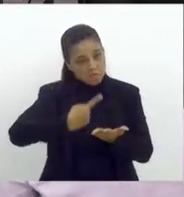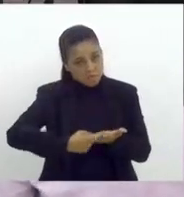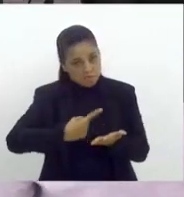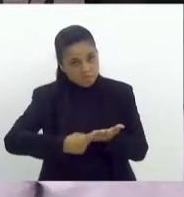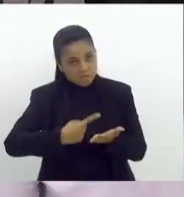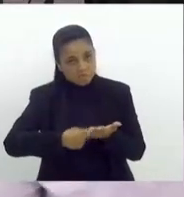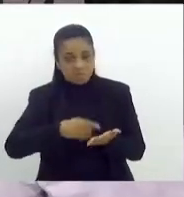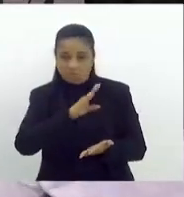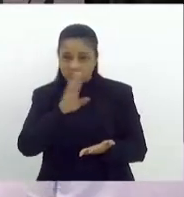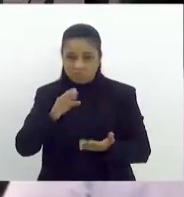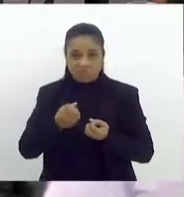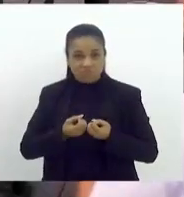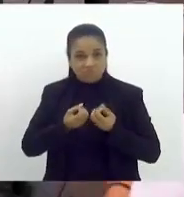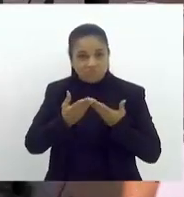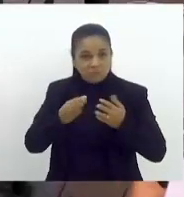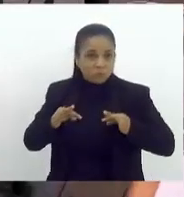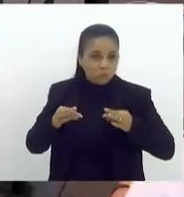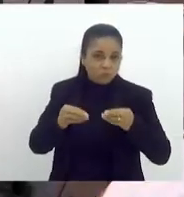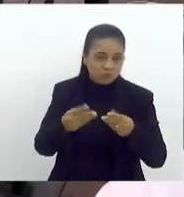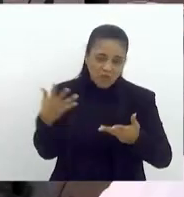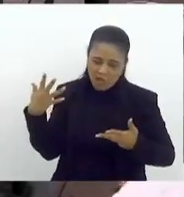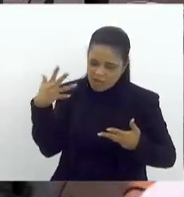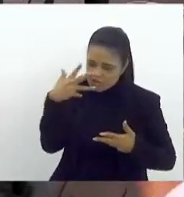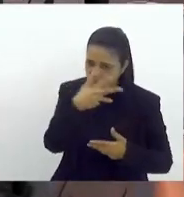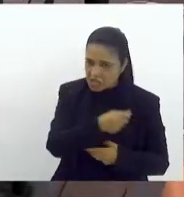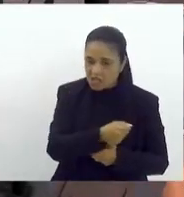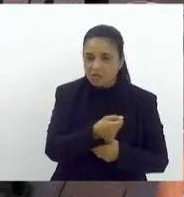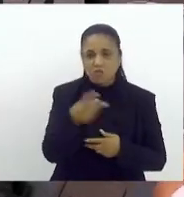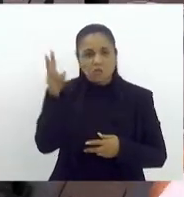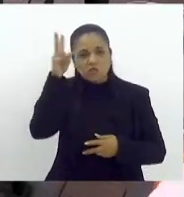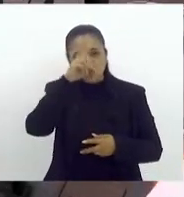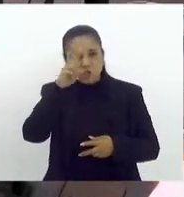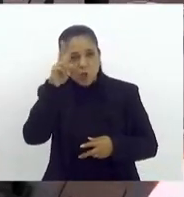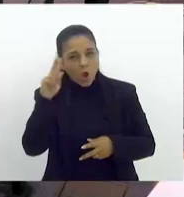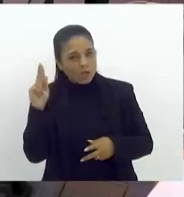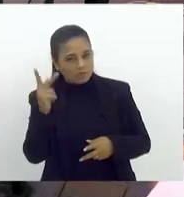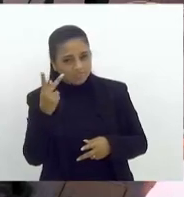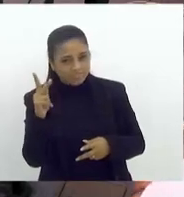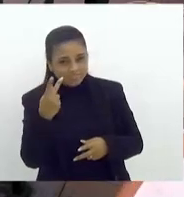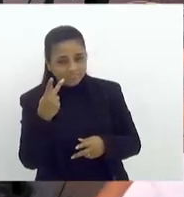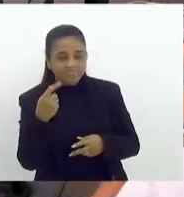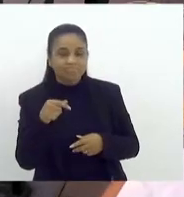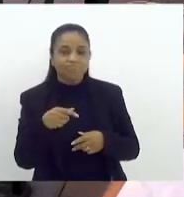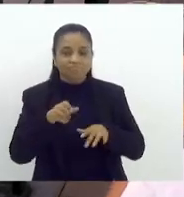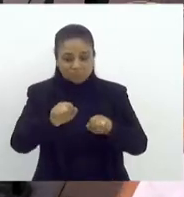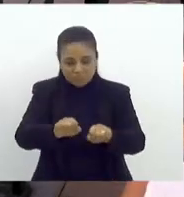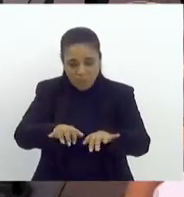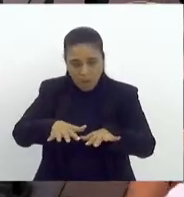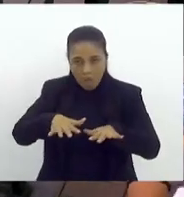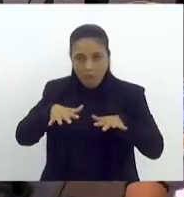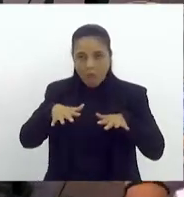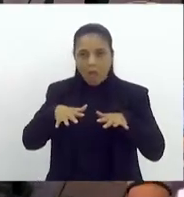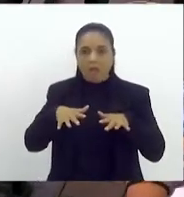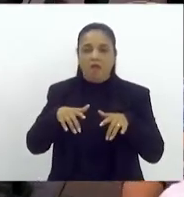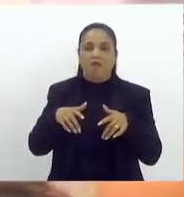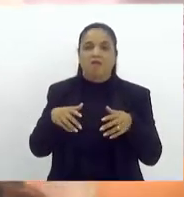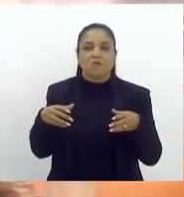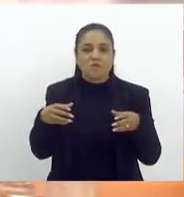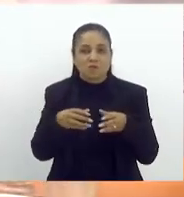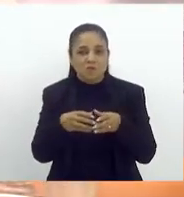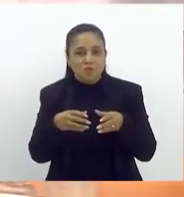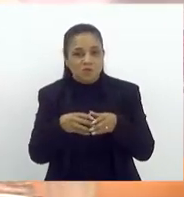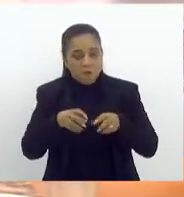entregamos tudo porque isso aqui tá lindo isso aqui tá sendo histórico esse auditório lotado a galera aqui